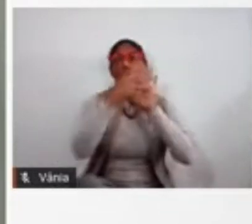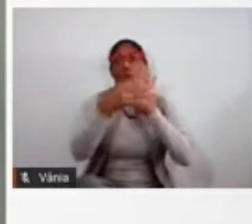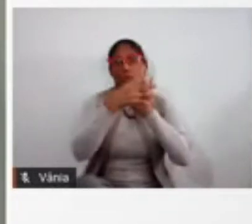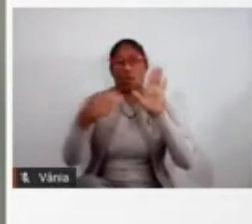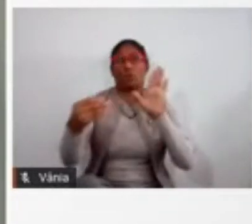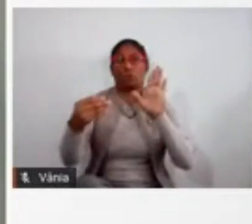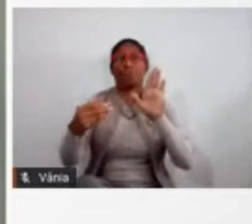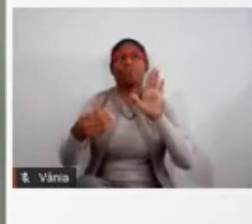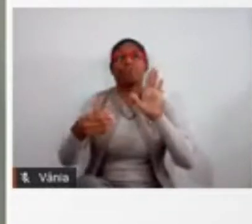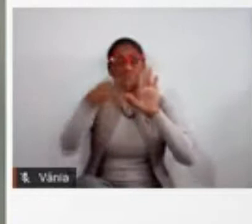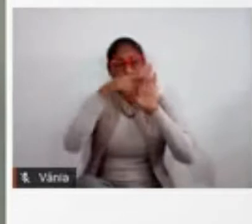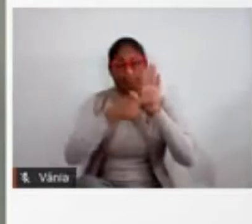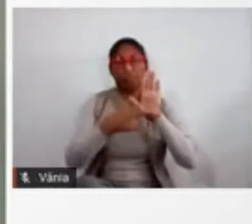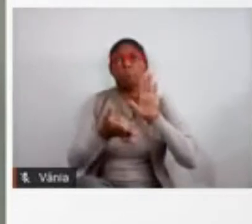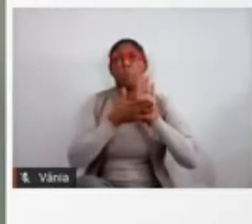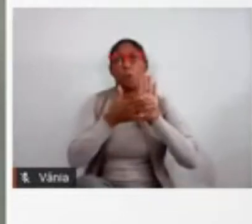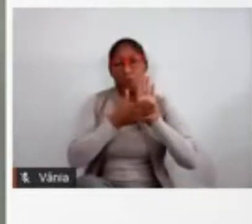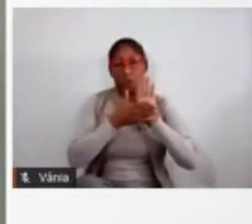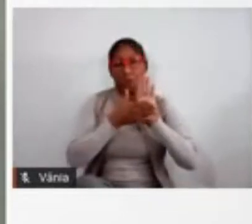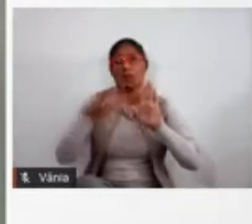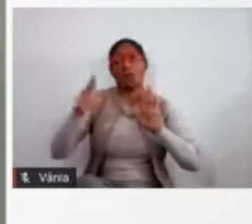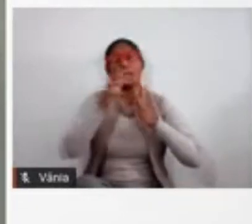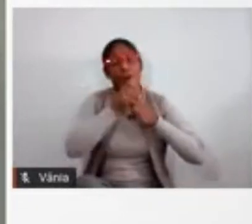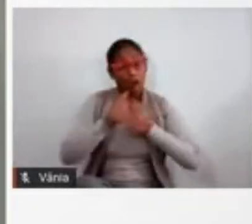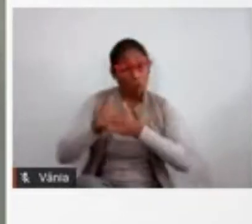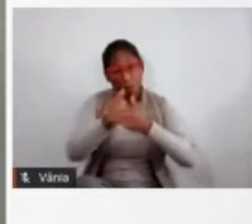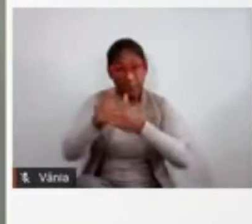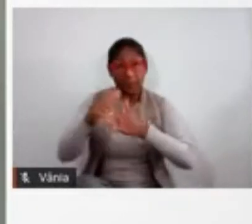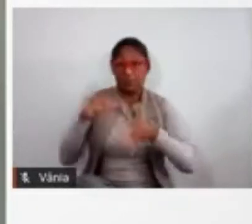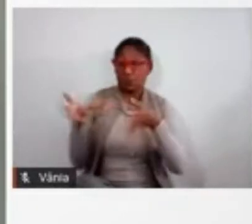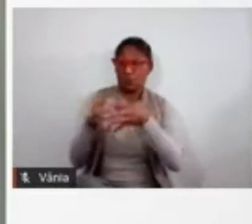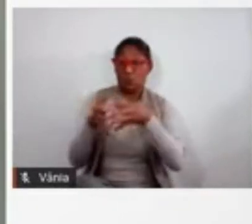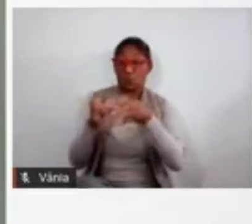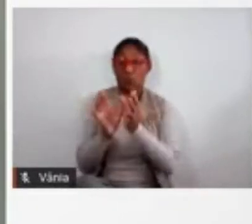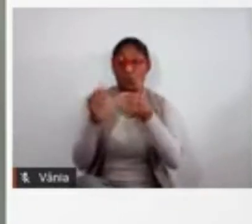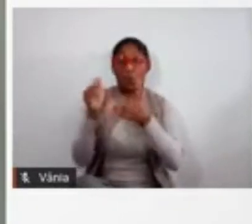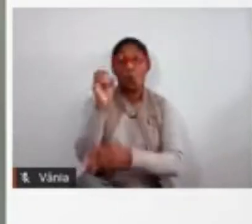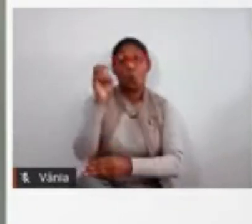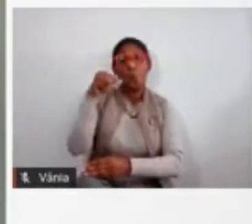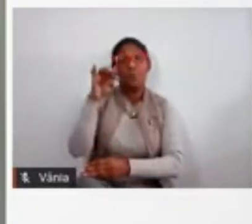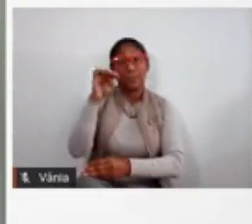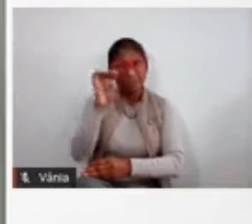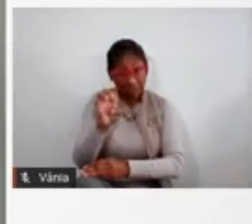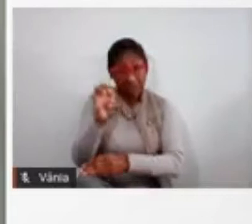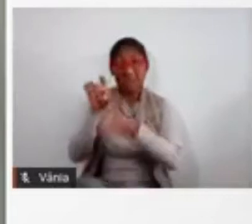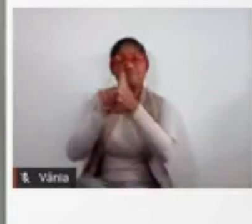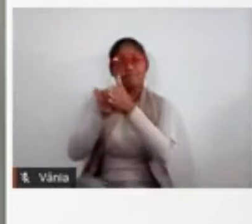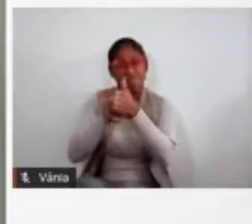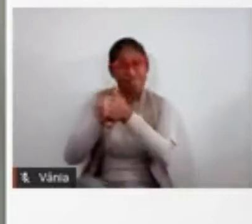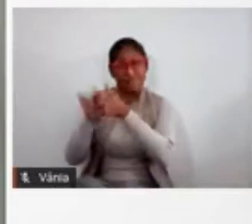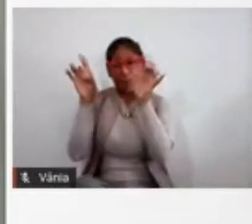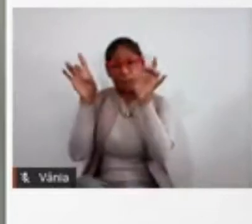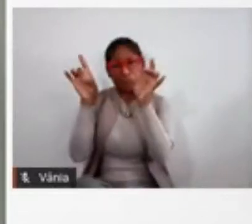que, pelo que acompanhamos, pelo acompanhamento do comitê científico e de especialistas que se reúnem, que dão